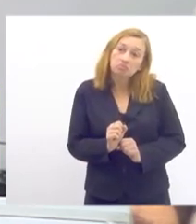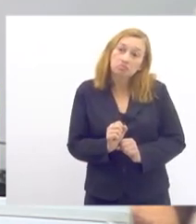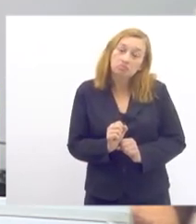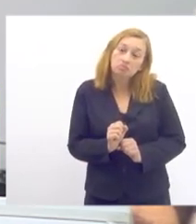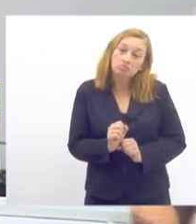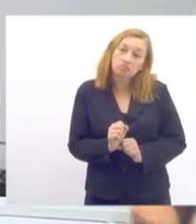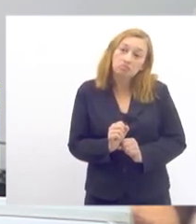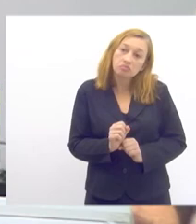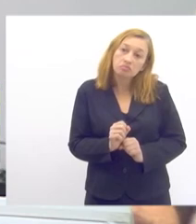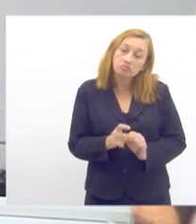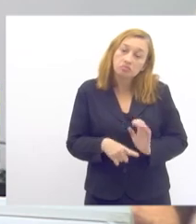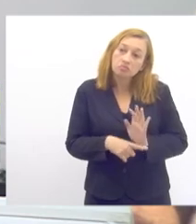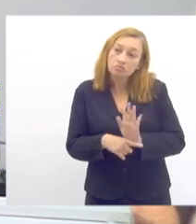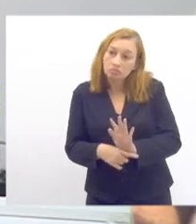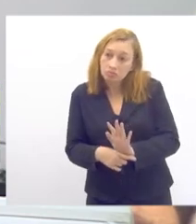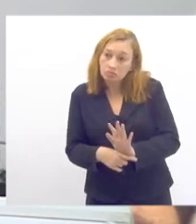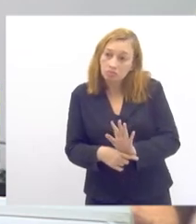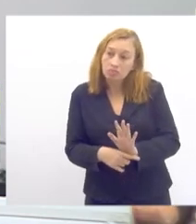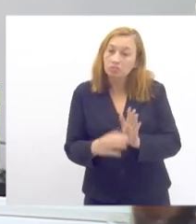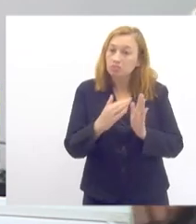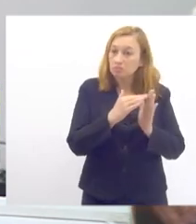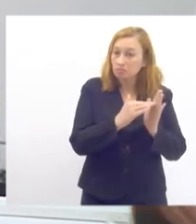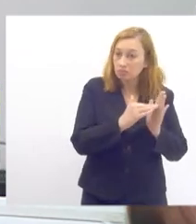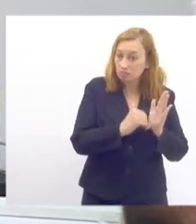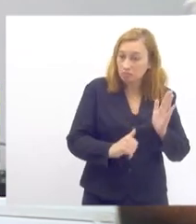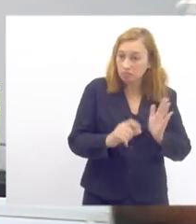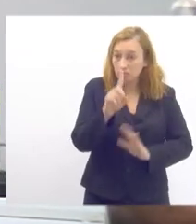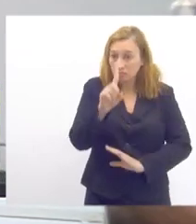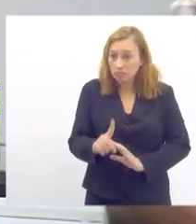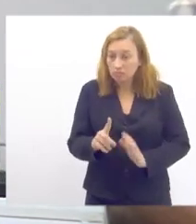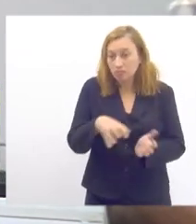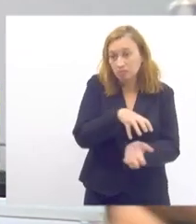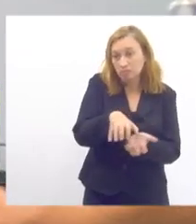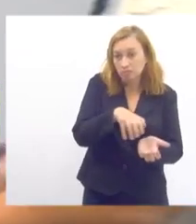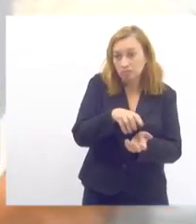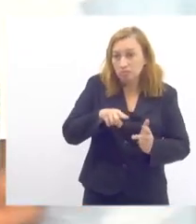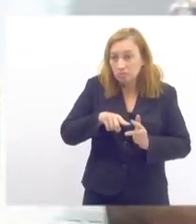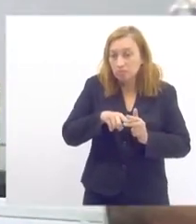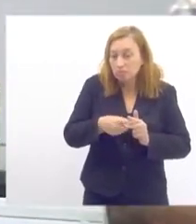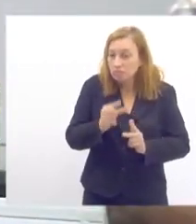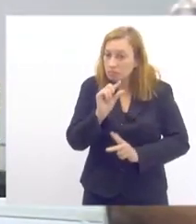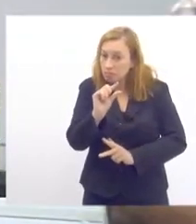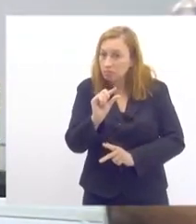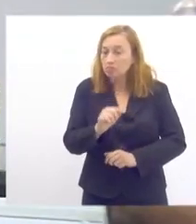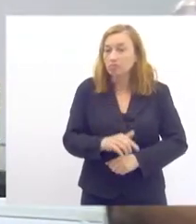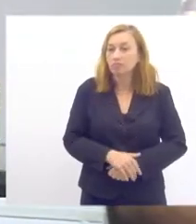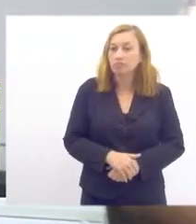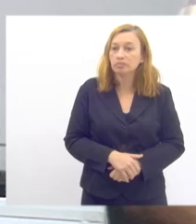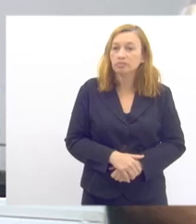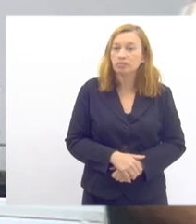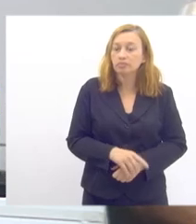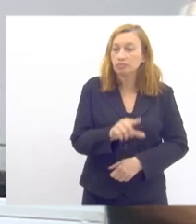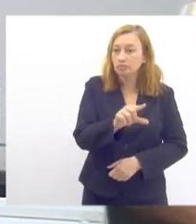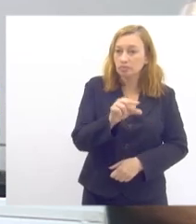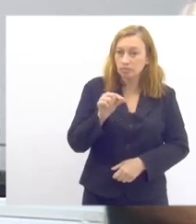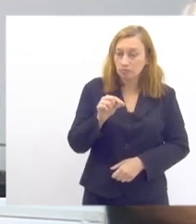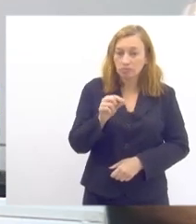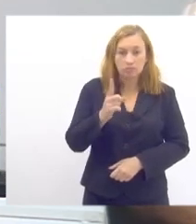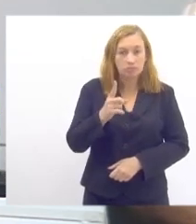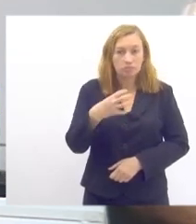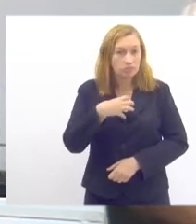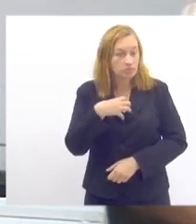contribuído para mitigar o direito de greve, deputado, eu só quero fazer uma pequena correção, que, inclusive, a decisão não é nesse